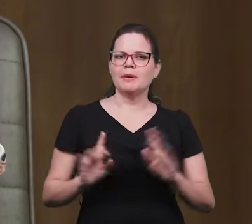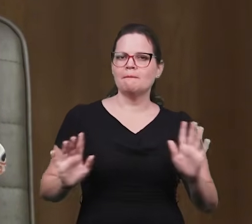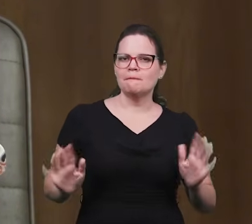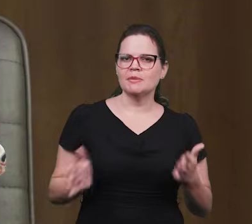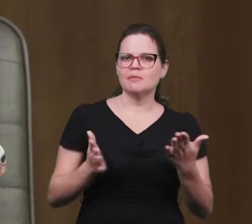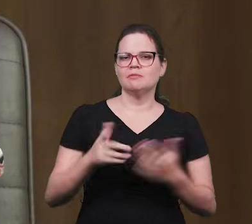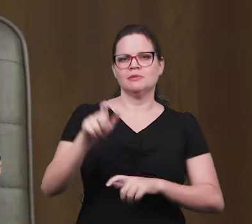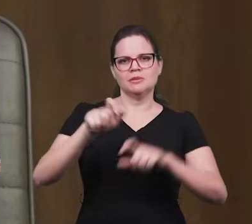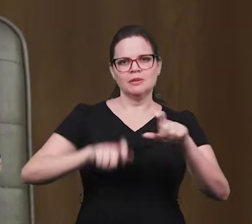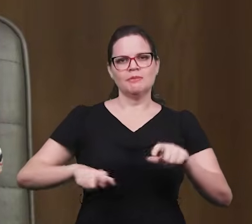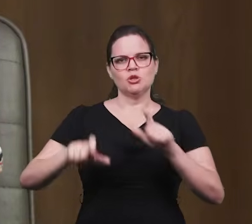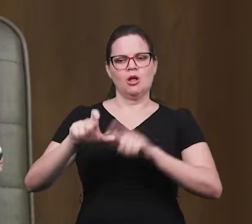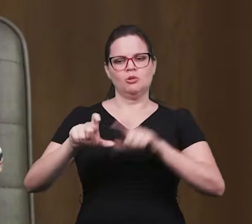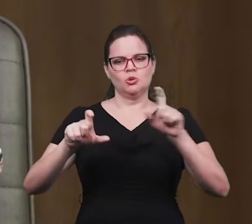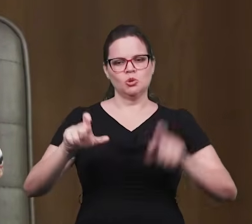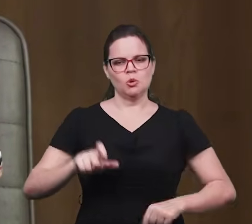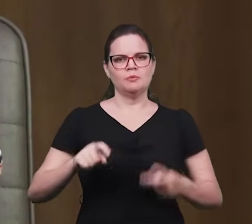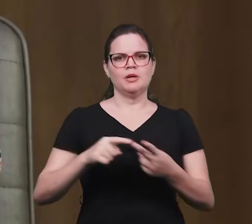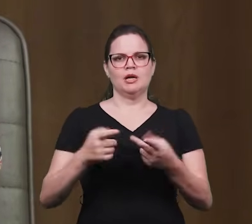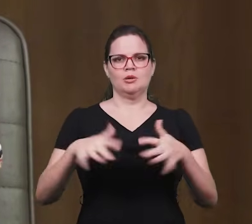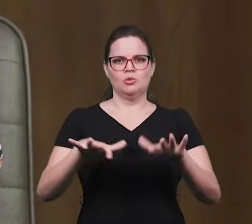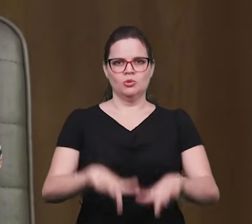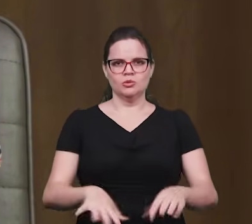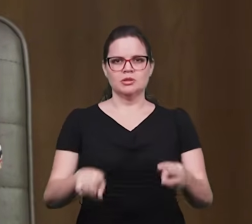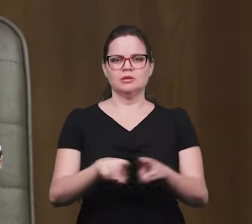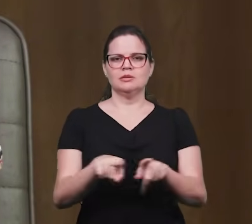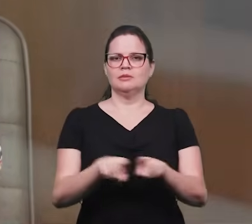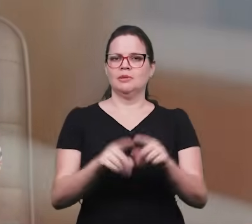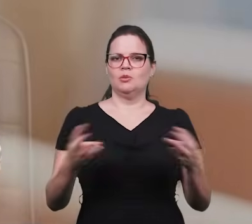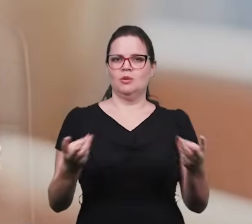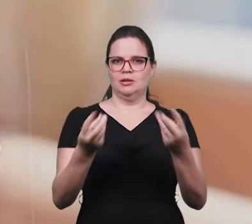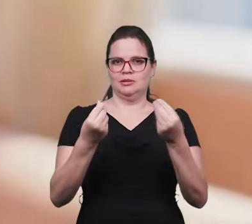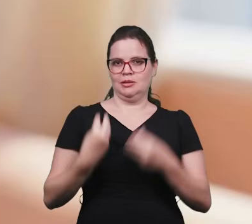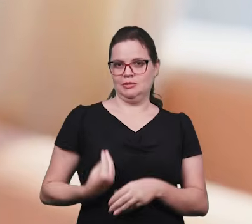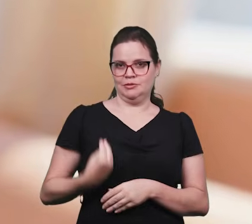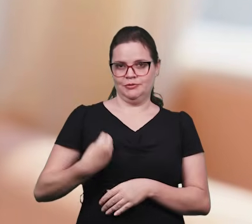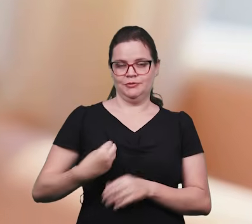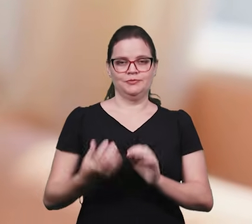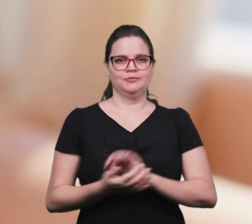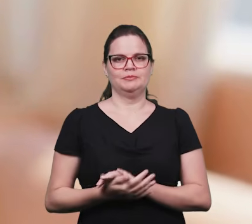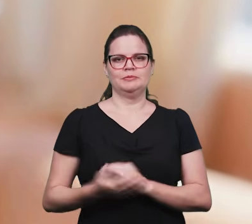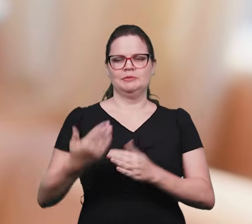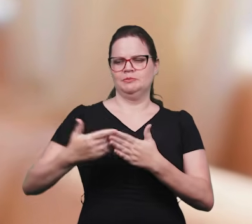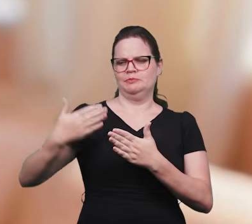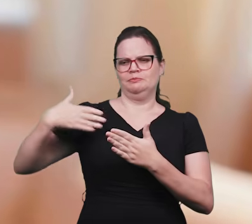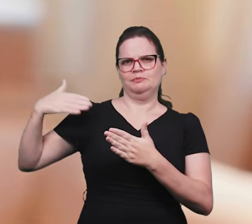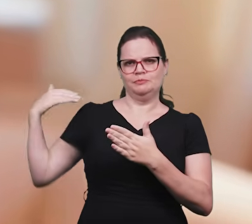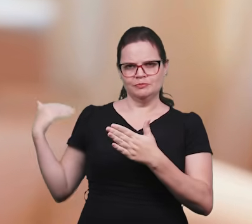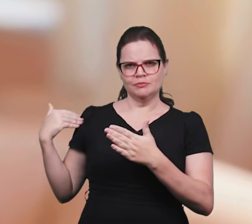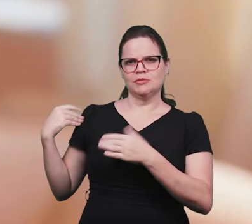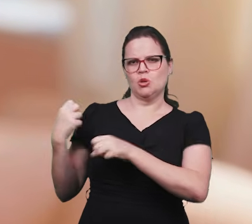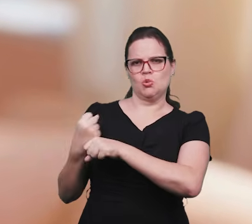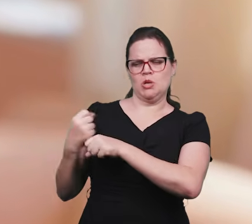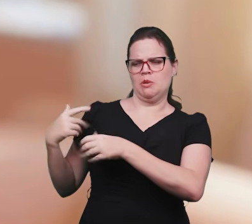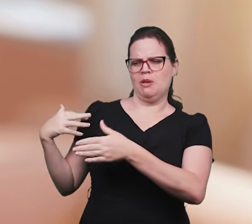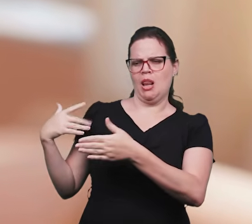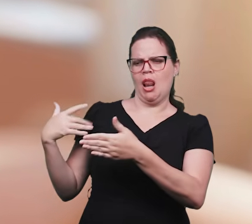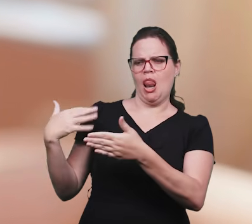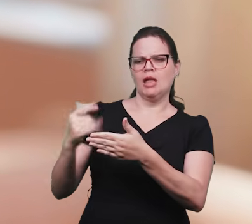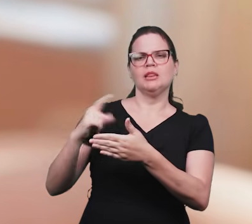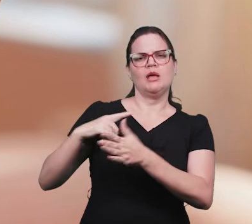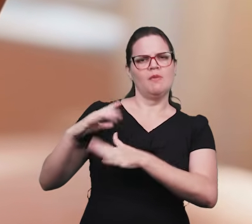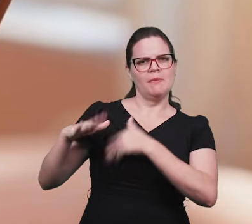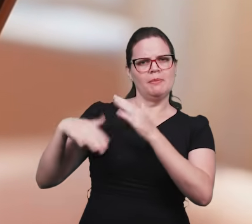mais autonomia, inclusão e qualidade de vida. Nos últimos anos, vimos avanços incríveis, não é?